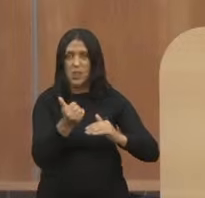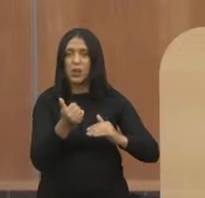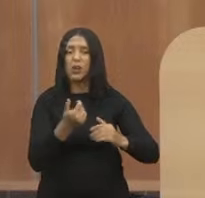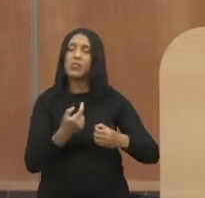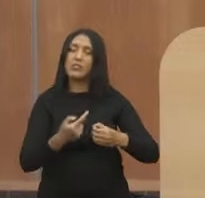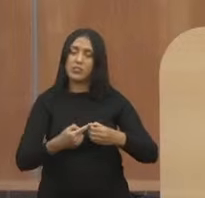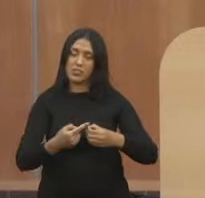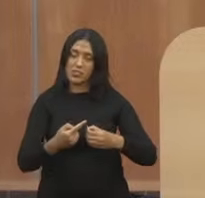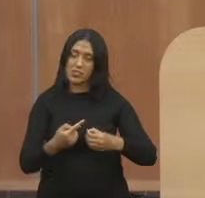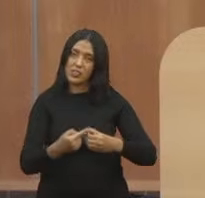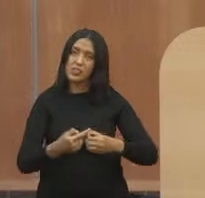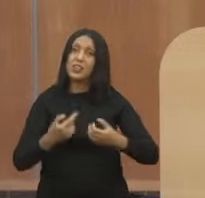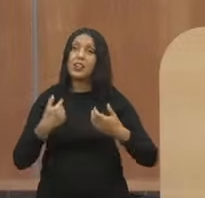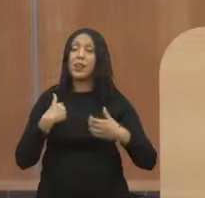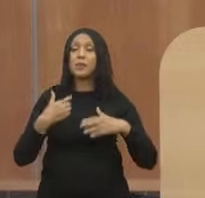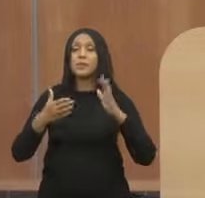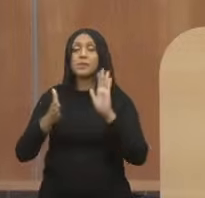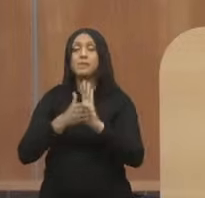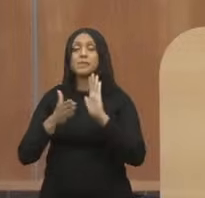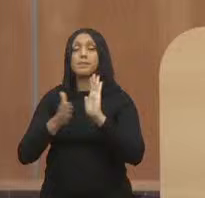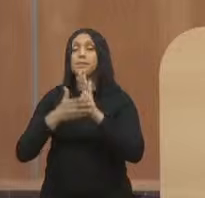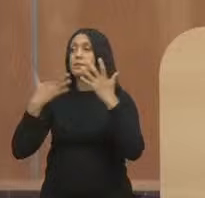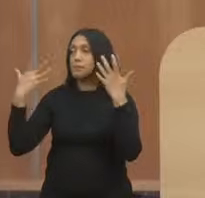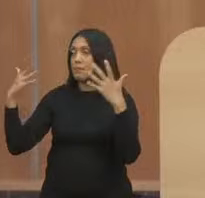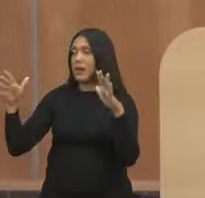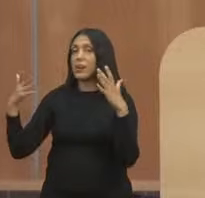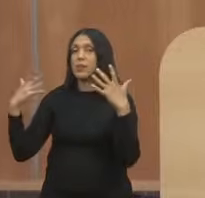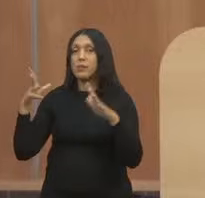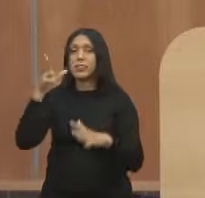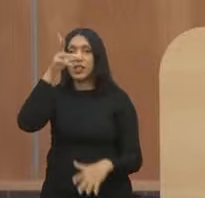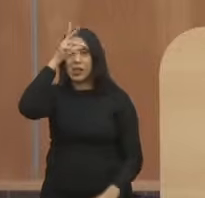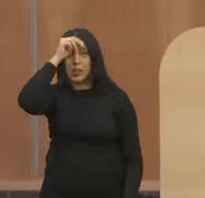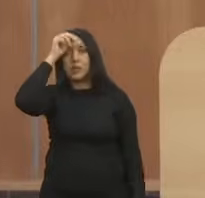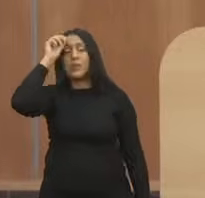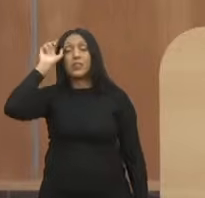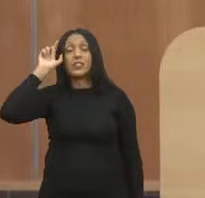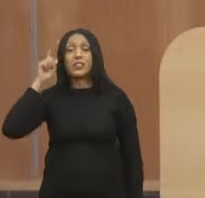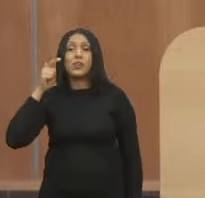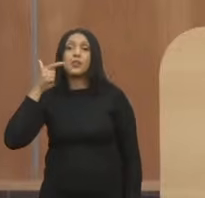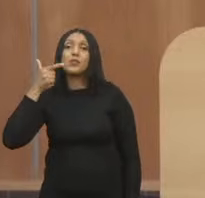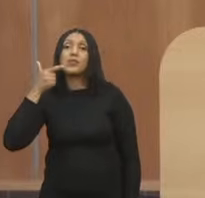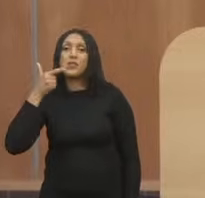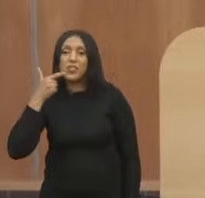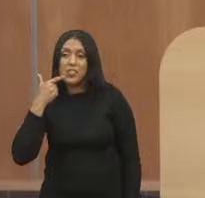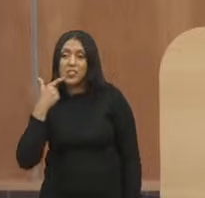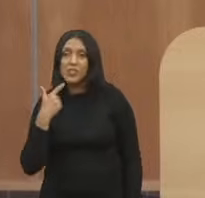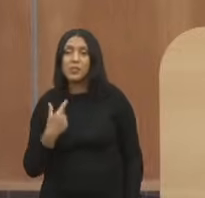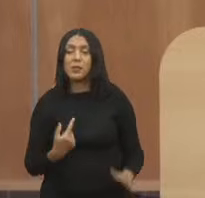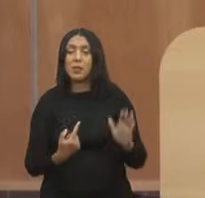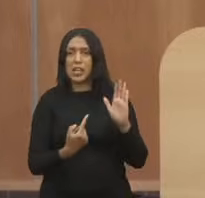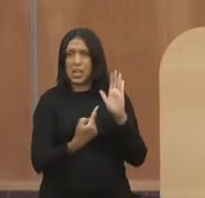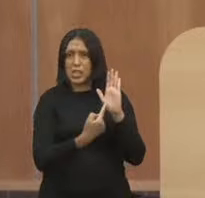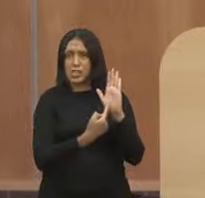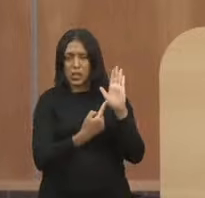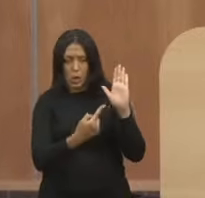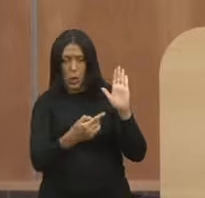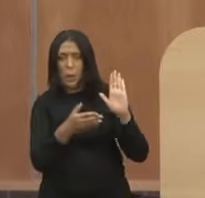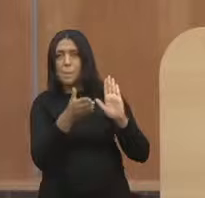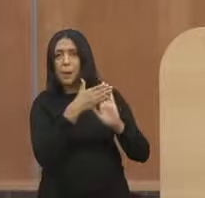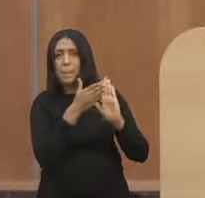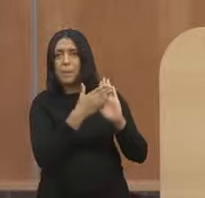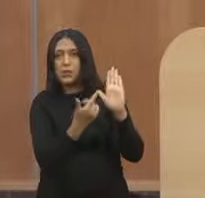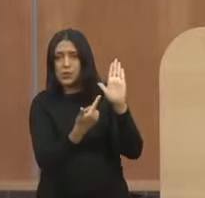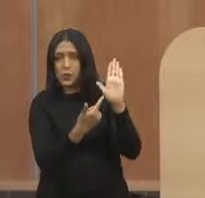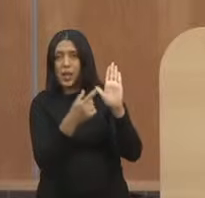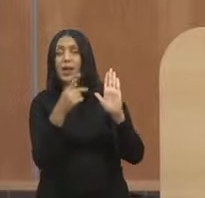o prefeito Celso Florencio, que manda para essa casa, e a primeira coisa que está aqui é o projeto do hospital municipal. É o